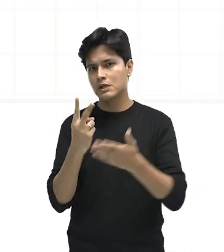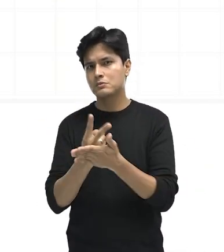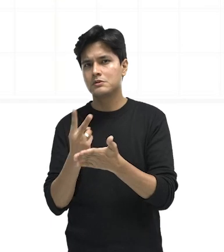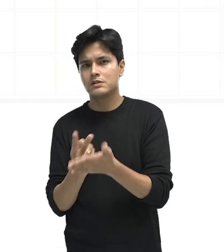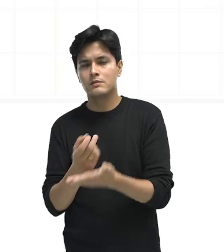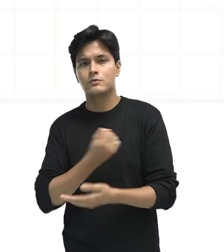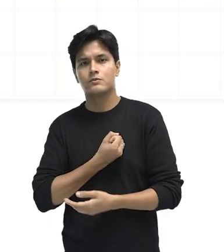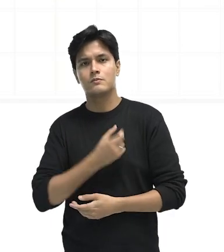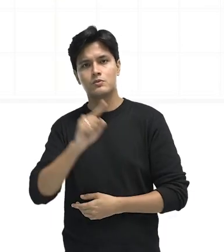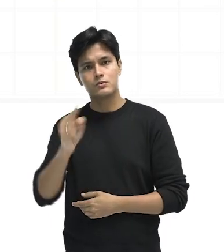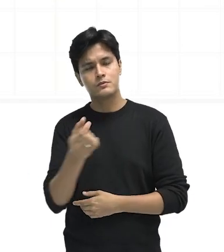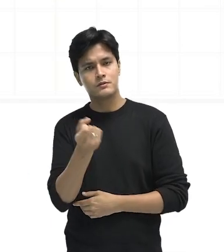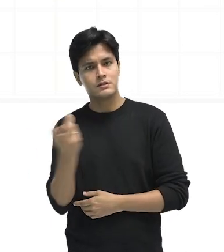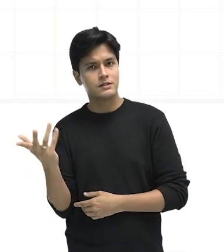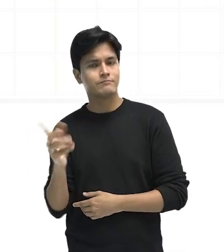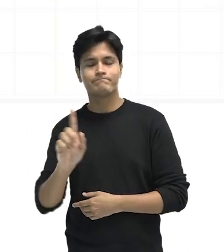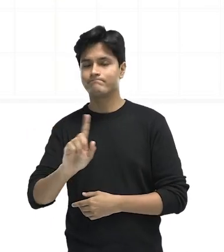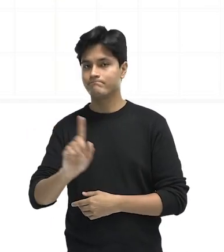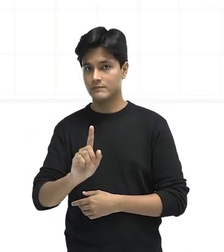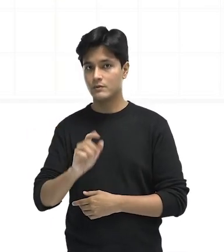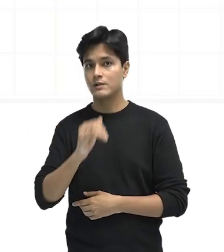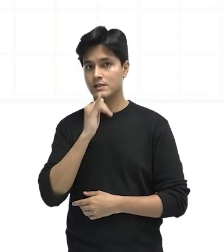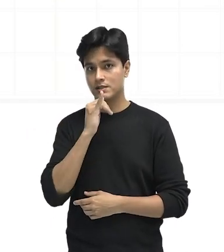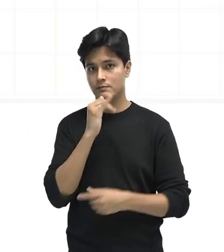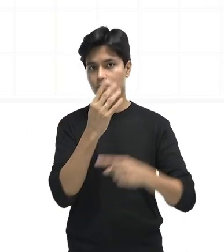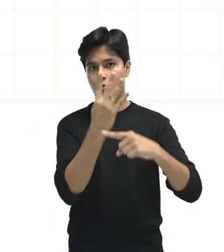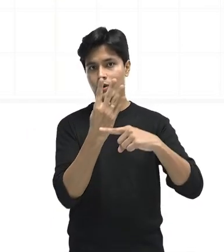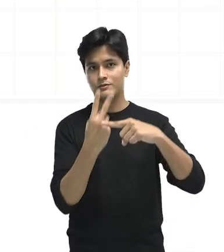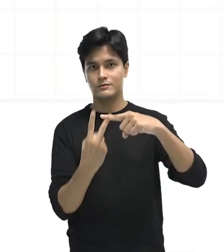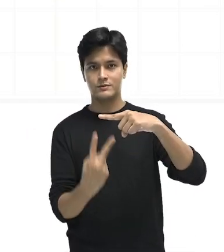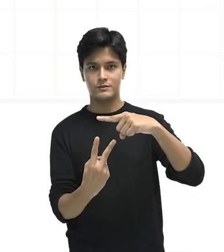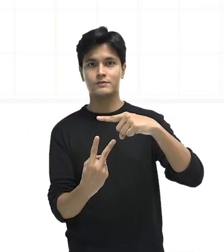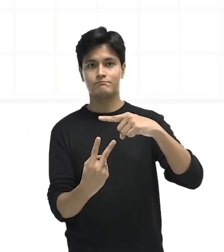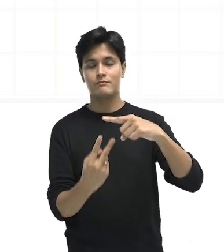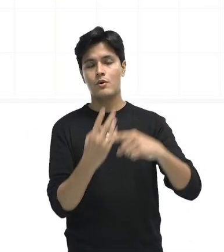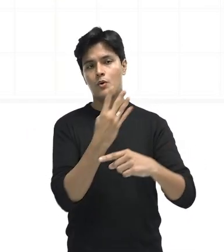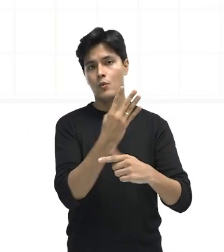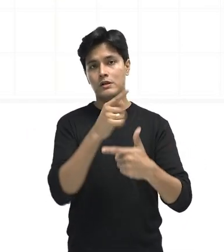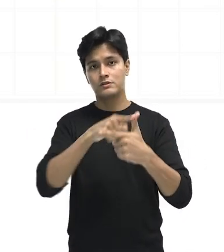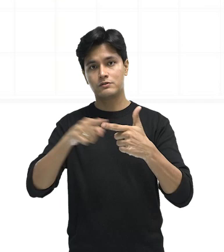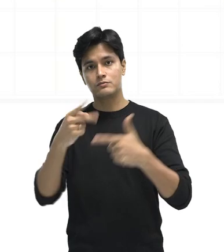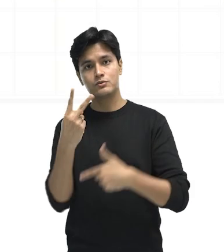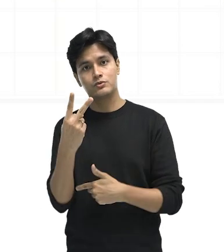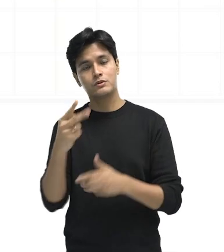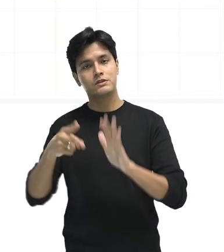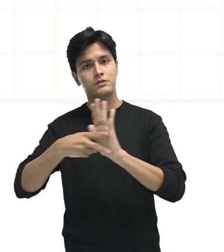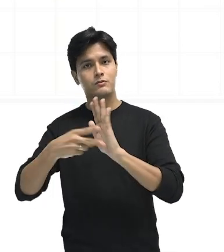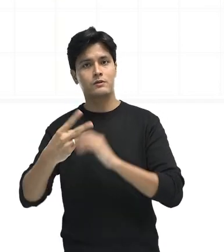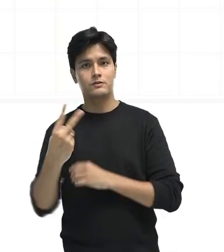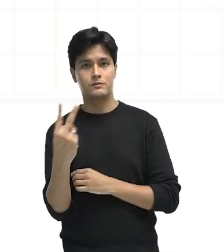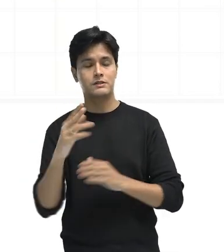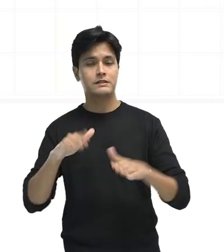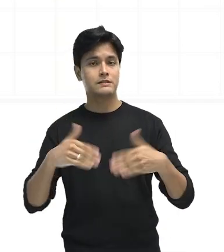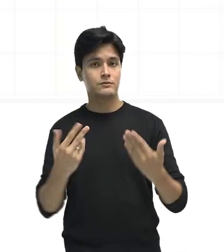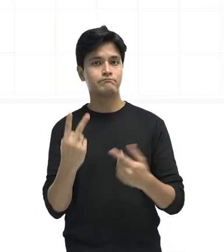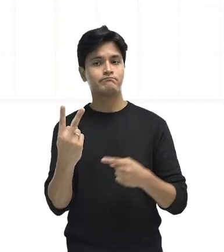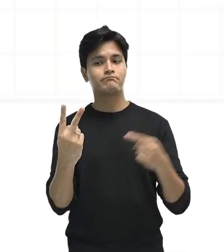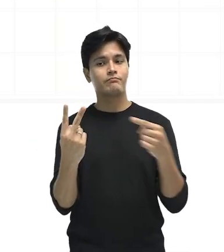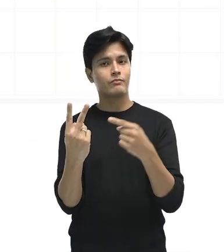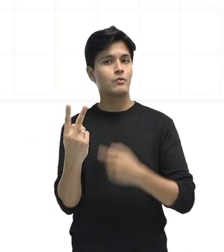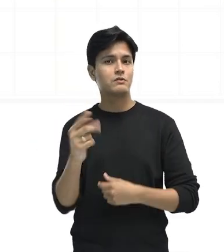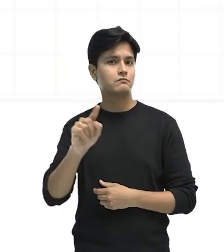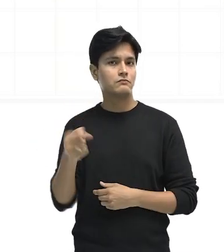número decimal. Por exemplo, 4 dividido por 2. 4 dividido por 2 é igual a 2. Então veja que 2 ele é um número que não